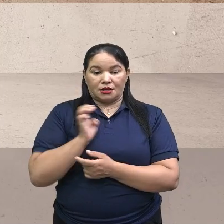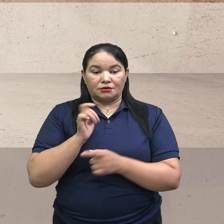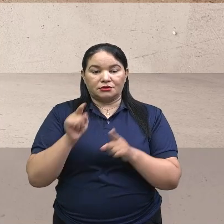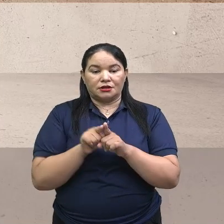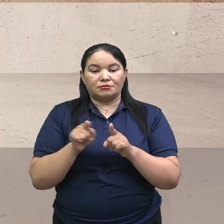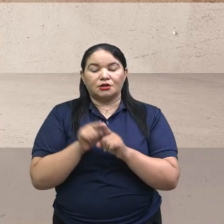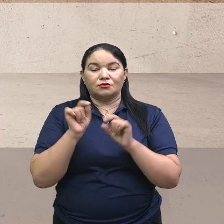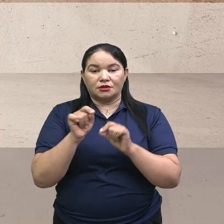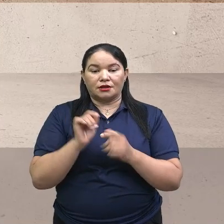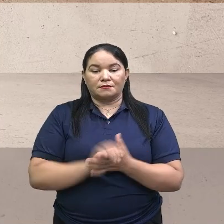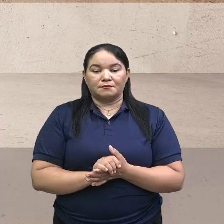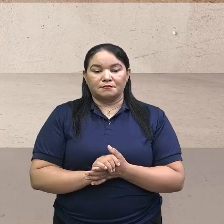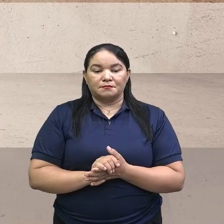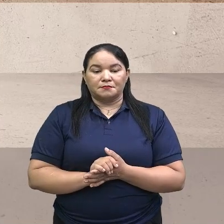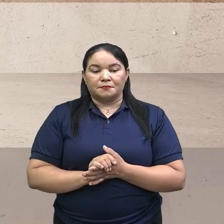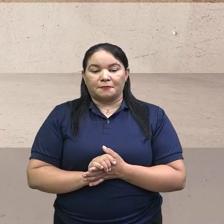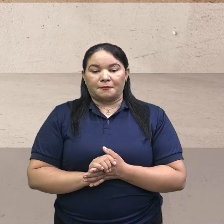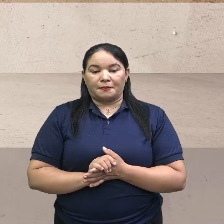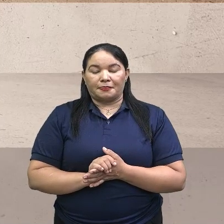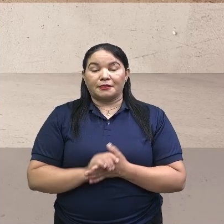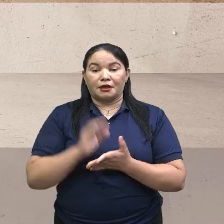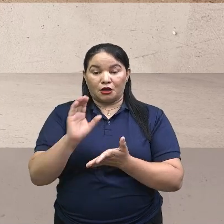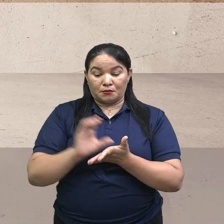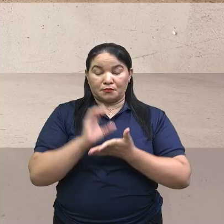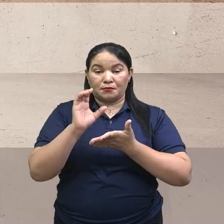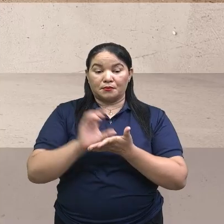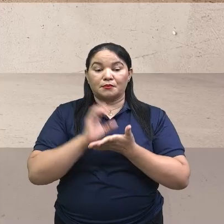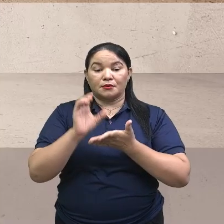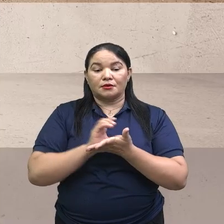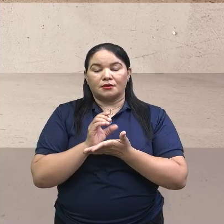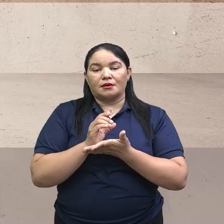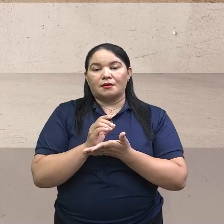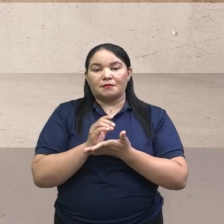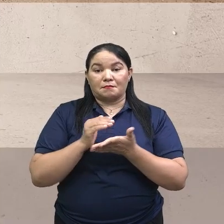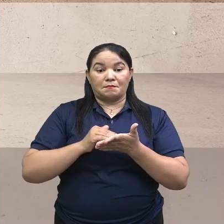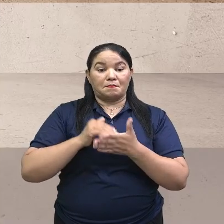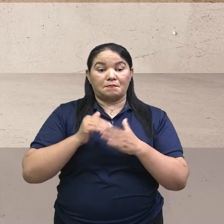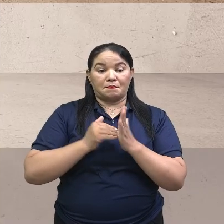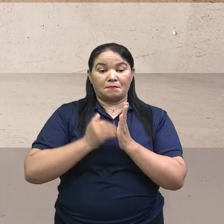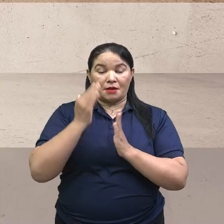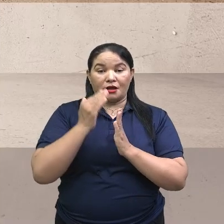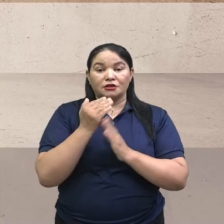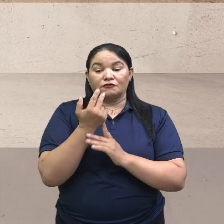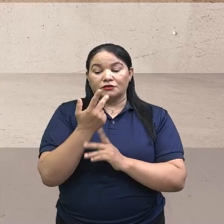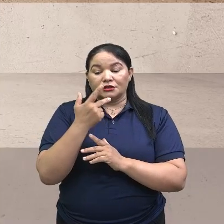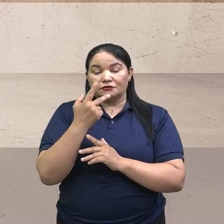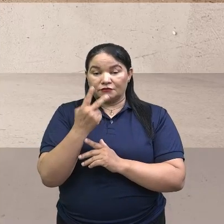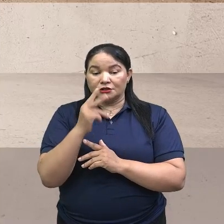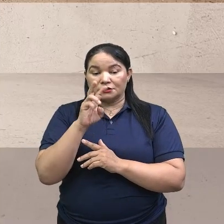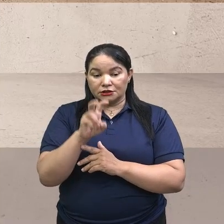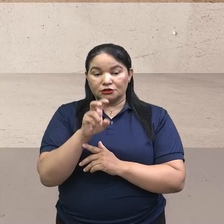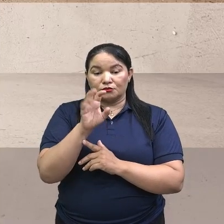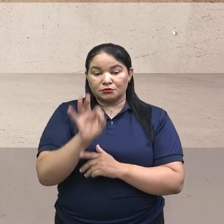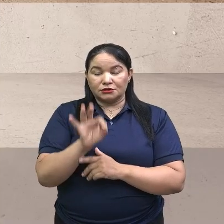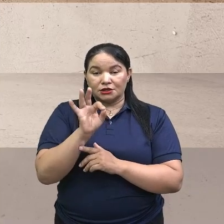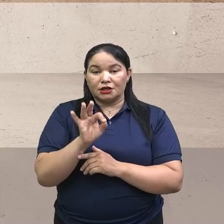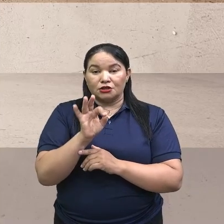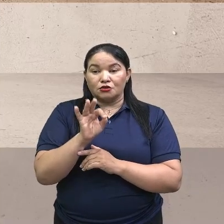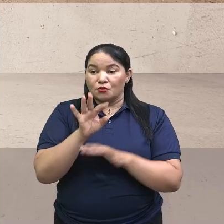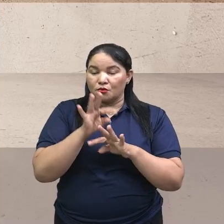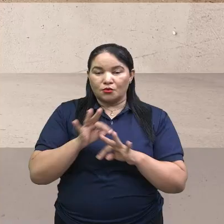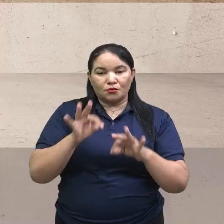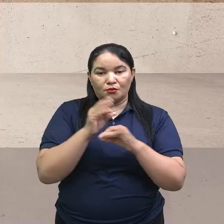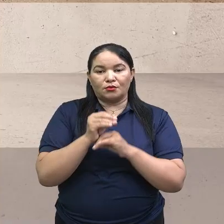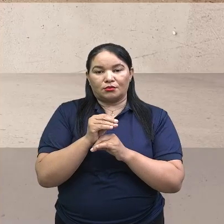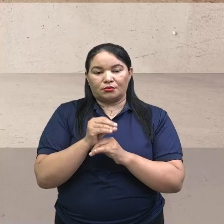em média, mais de 25% de toda a renda nacional. E os